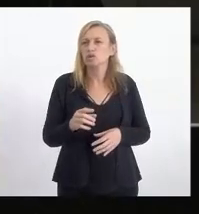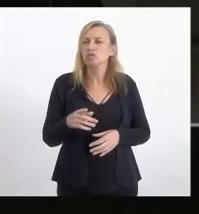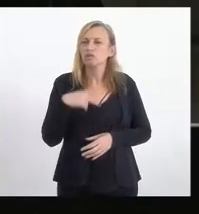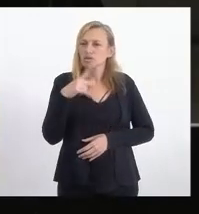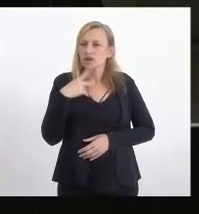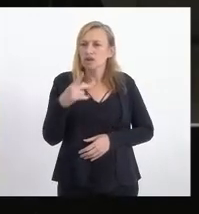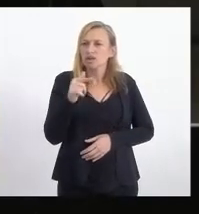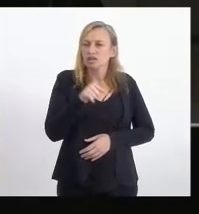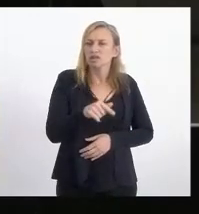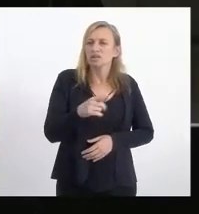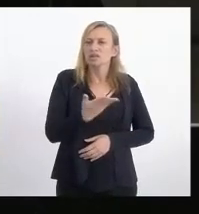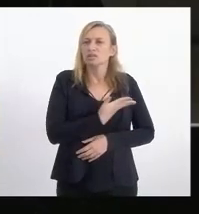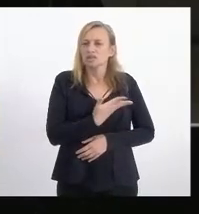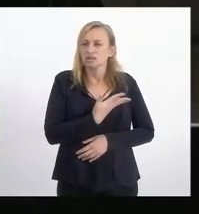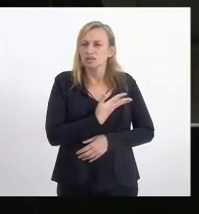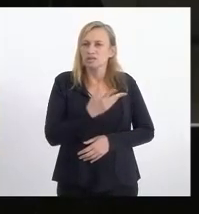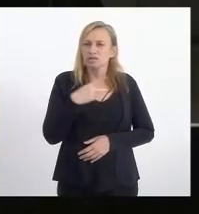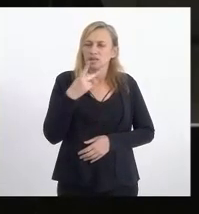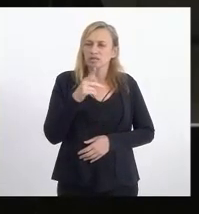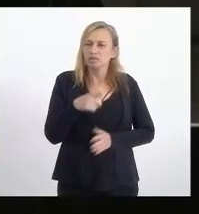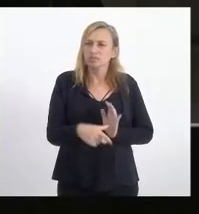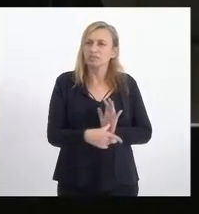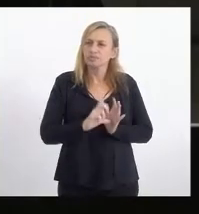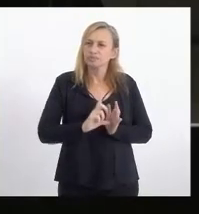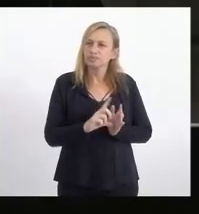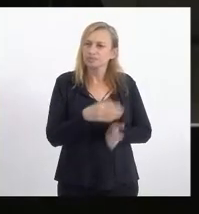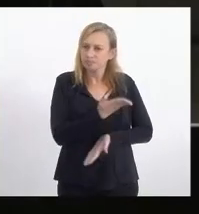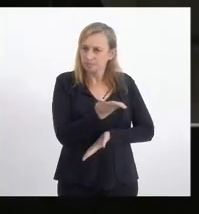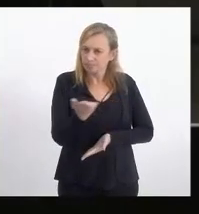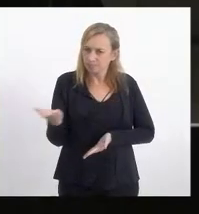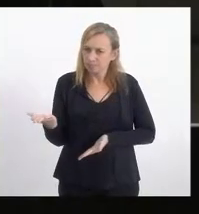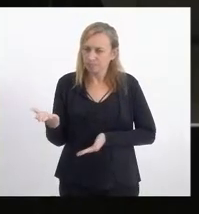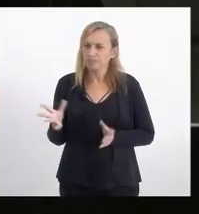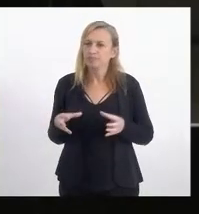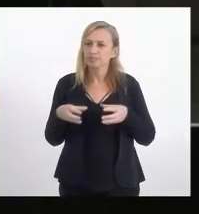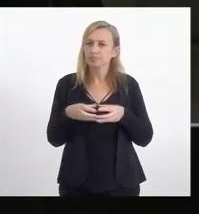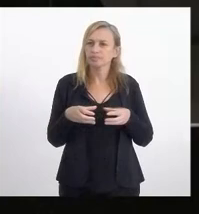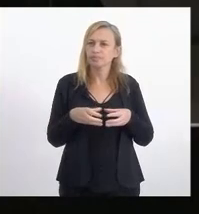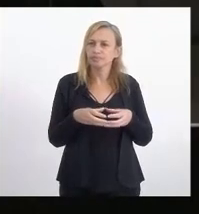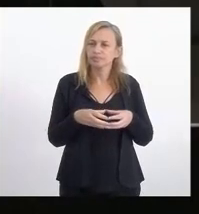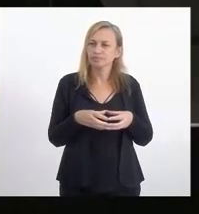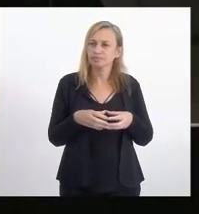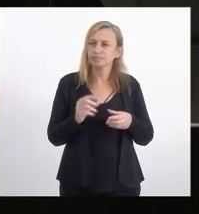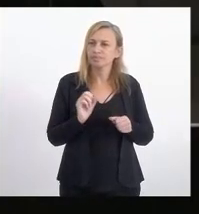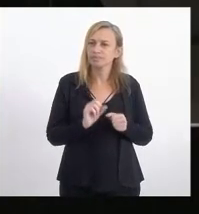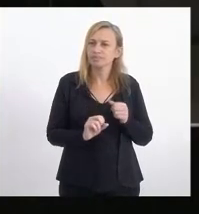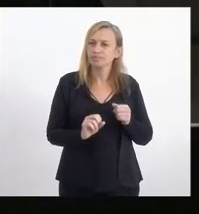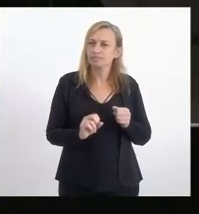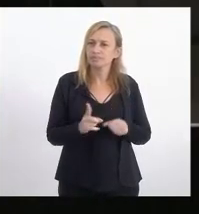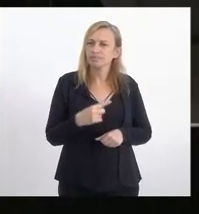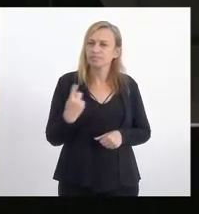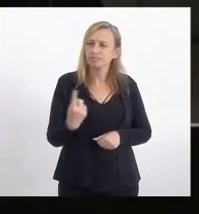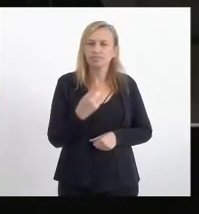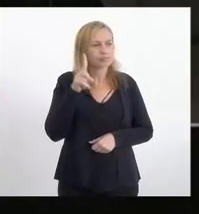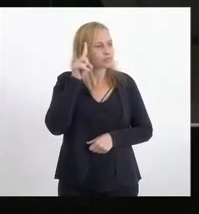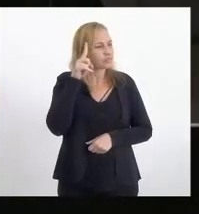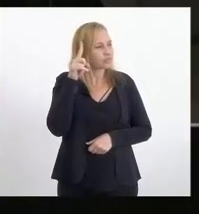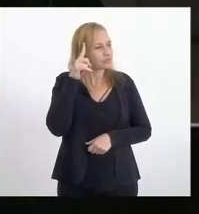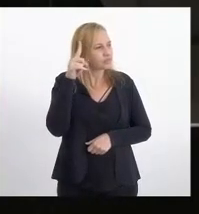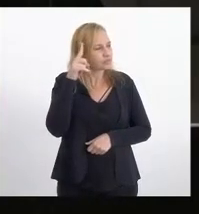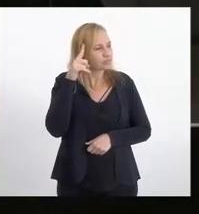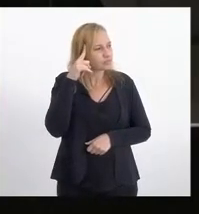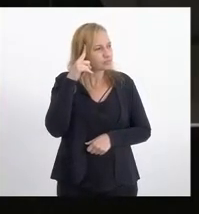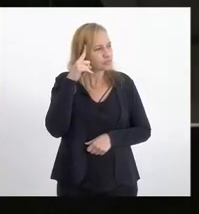assim como foi dito aqui pelos meus colegas que me antecederam são vocês corporações que fazem o nosso dia a dia